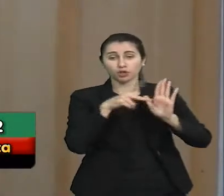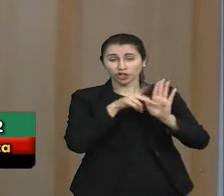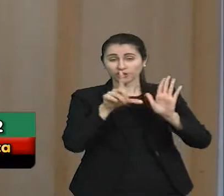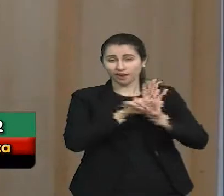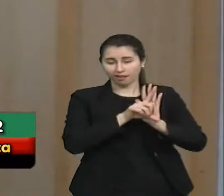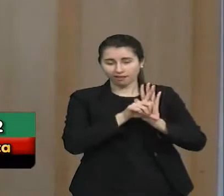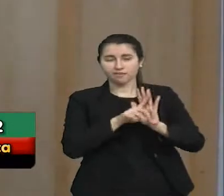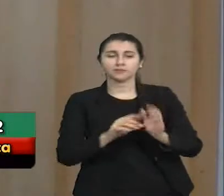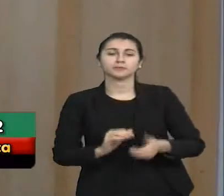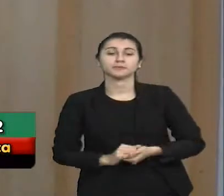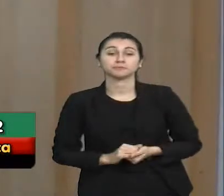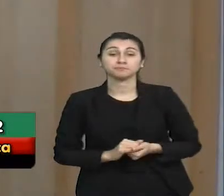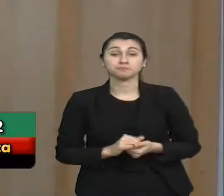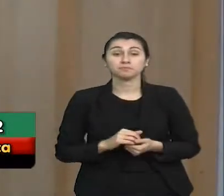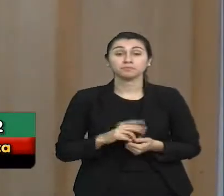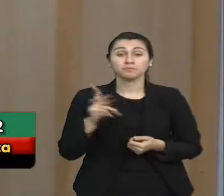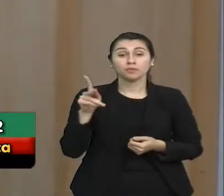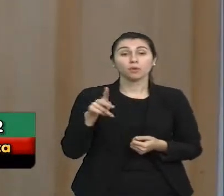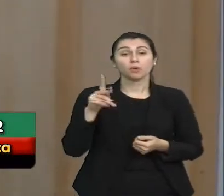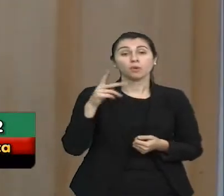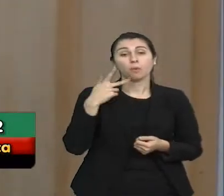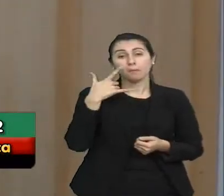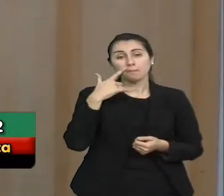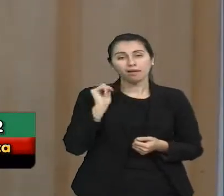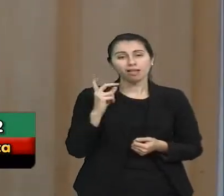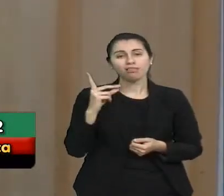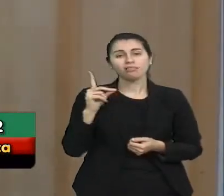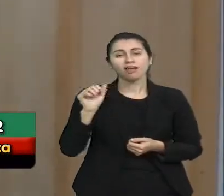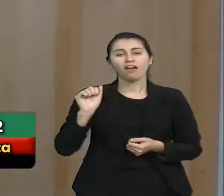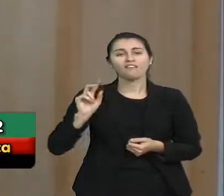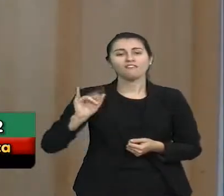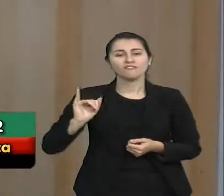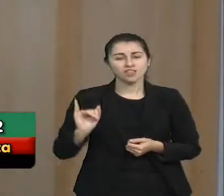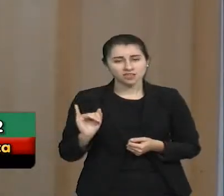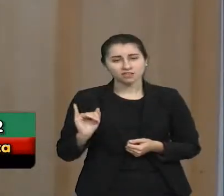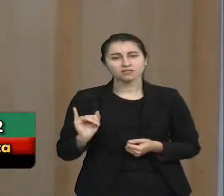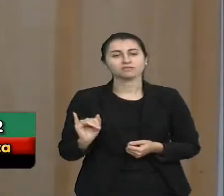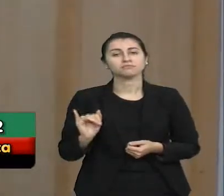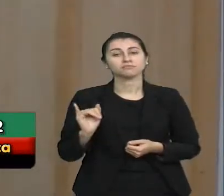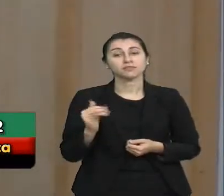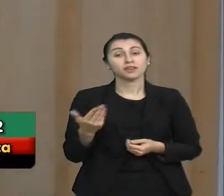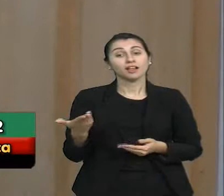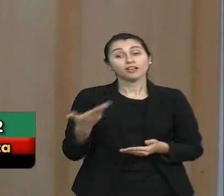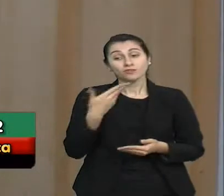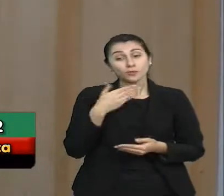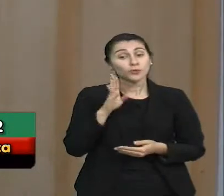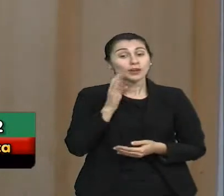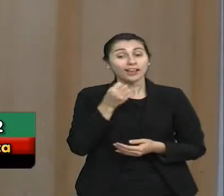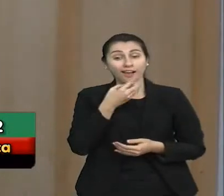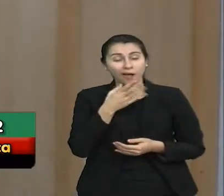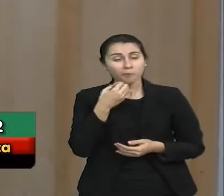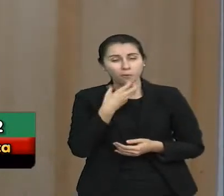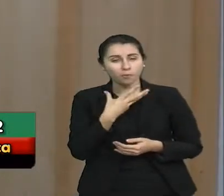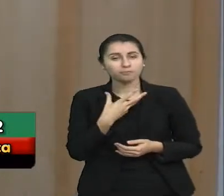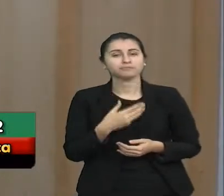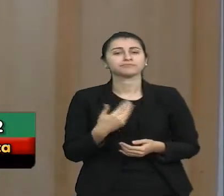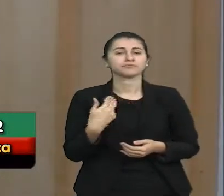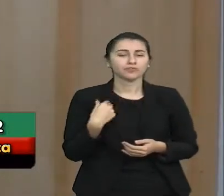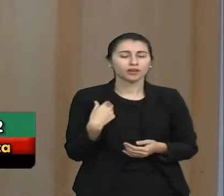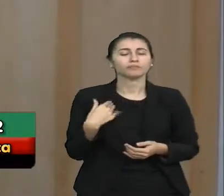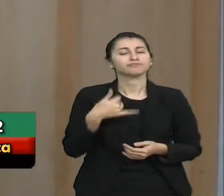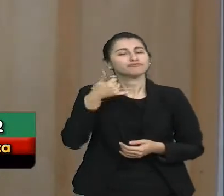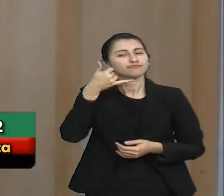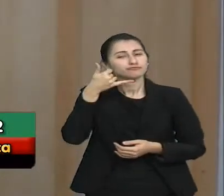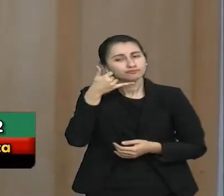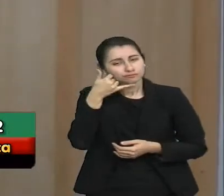que abraçou comigo o projeto. Entramos em contato com o pastor, entramos em contato com o pessoal do